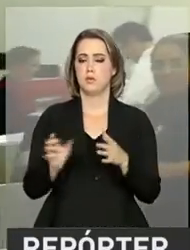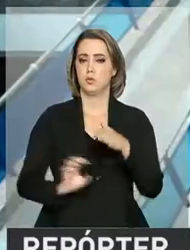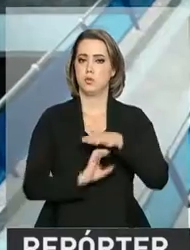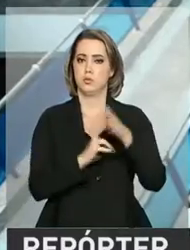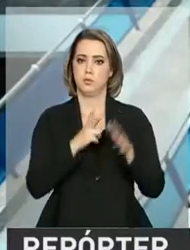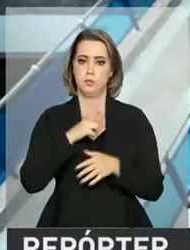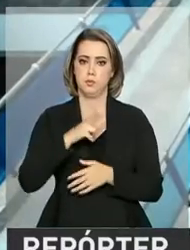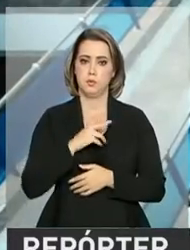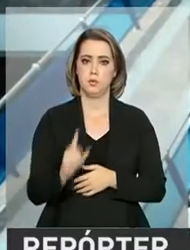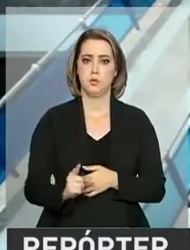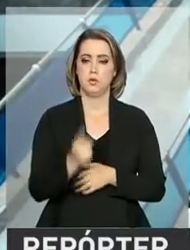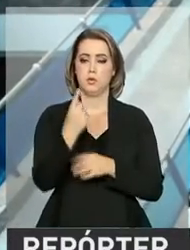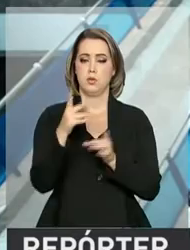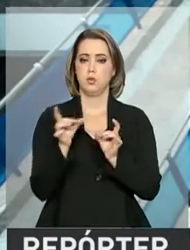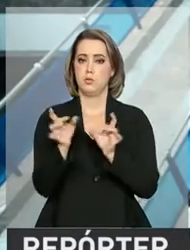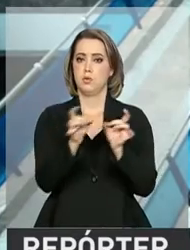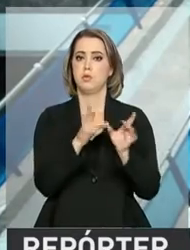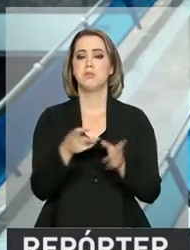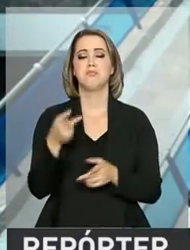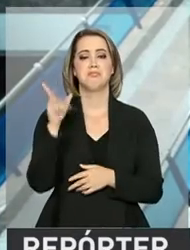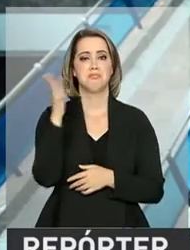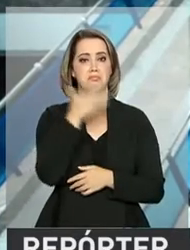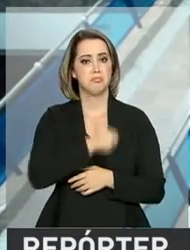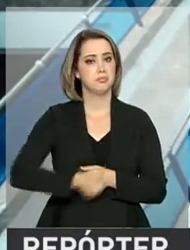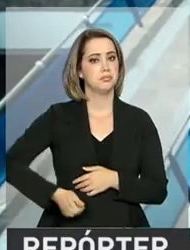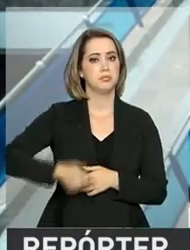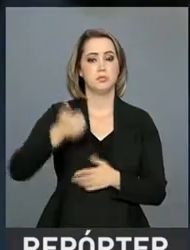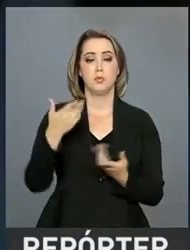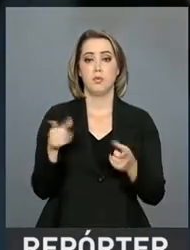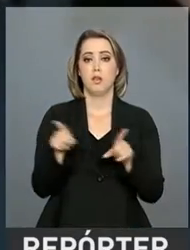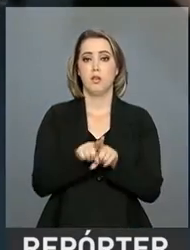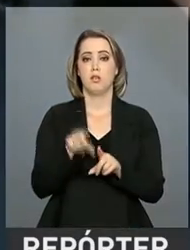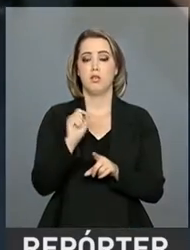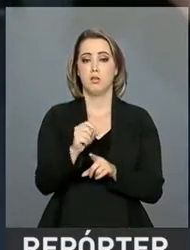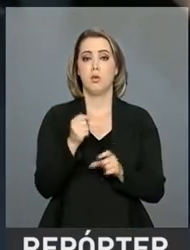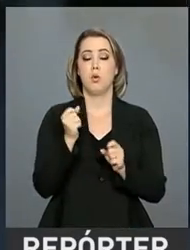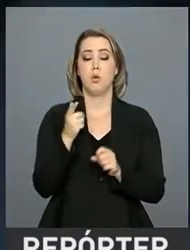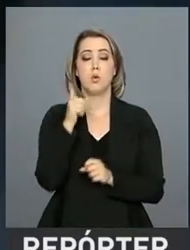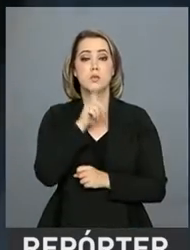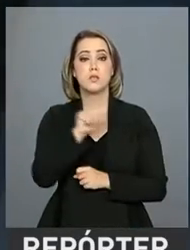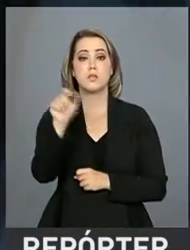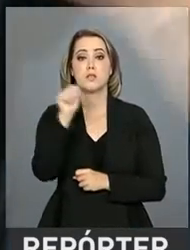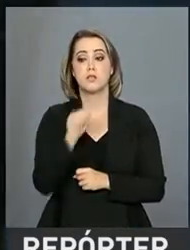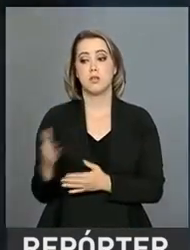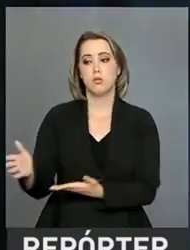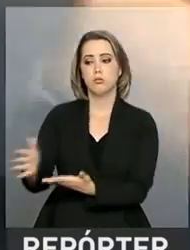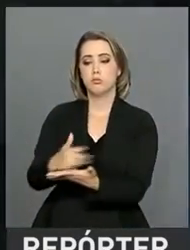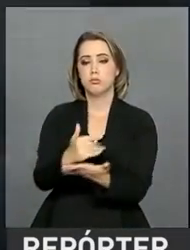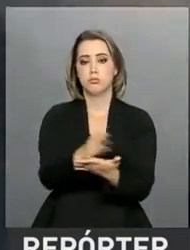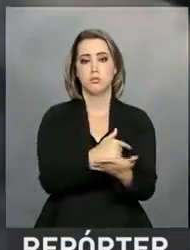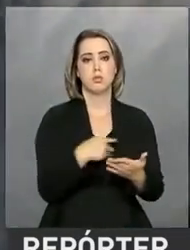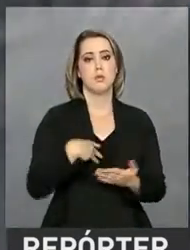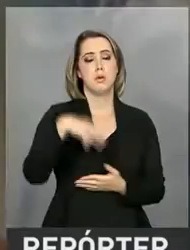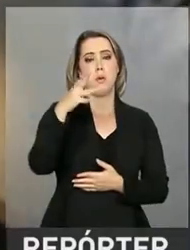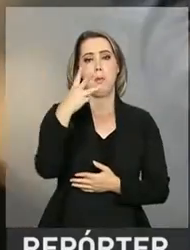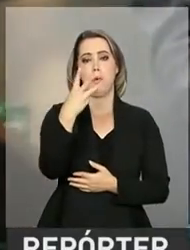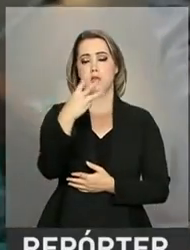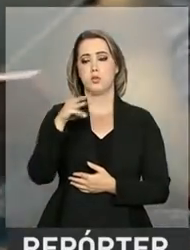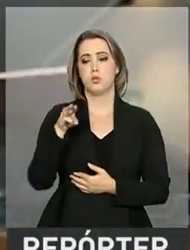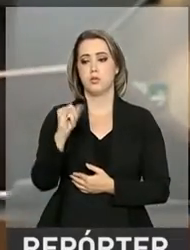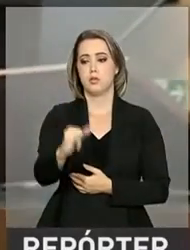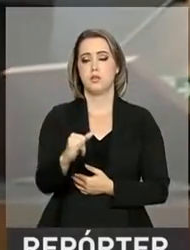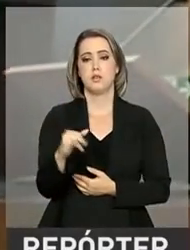em um leilão considerado extraordinário pelo governo que conseguiu garantir uma arrecadação de mais de 3 bilhões